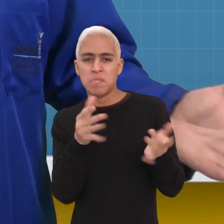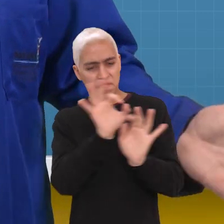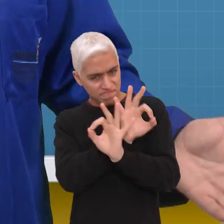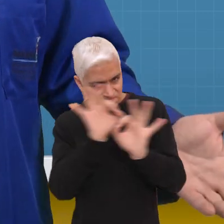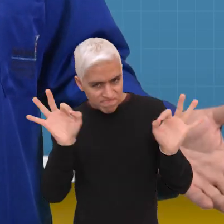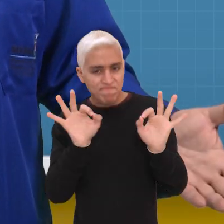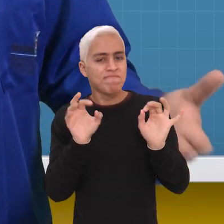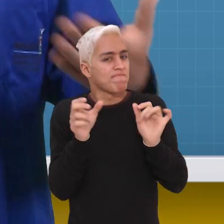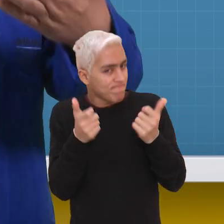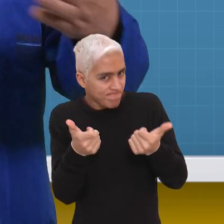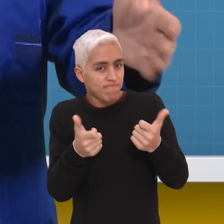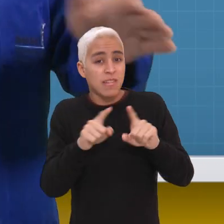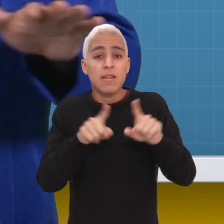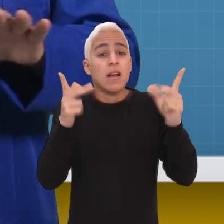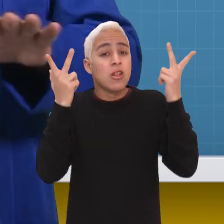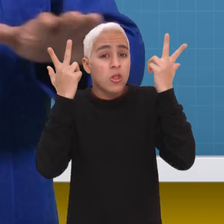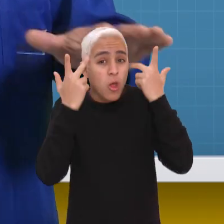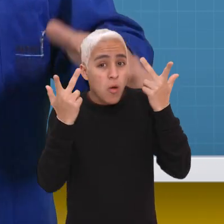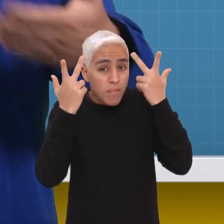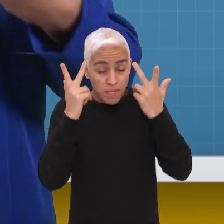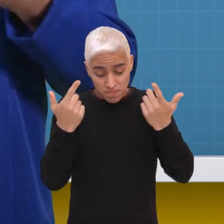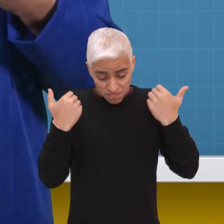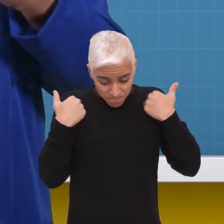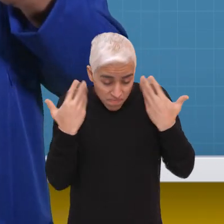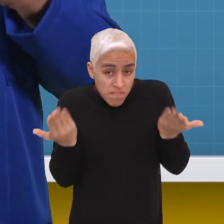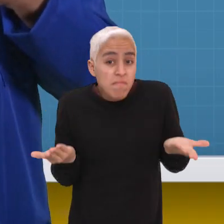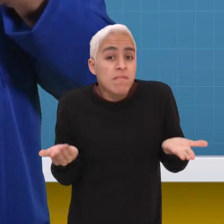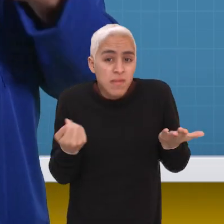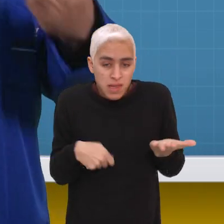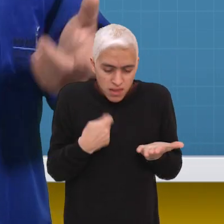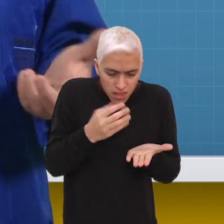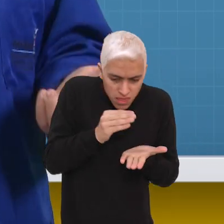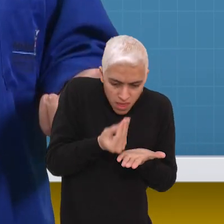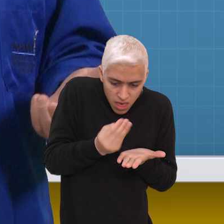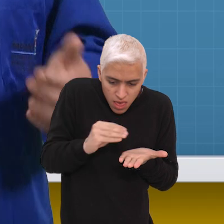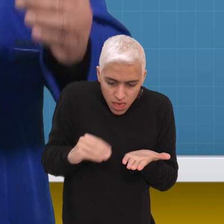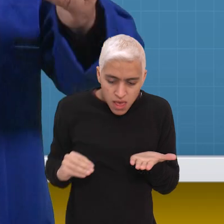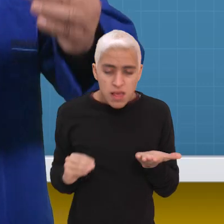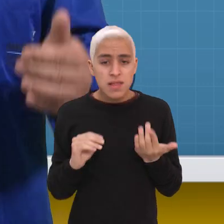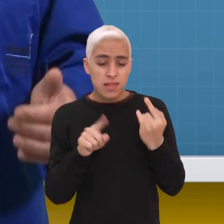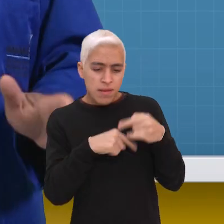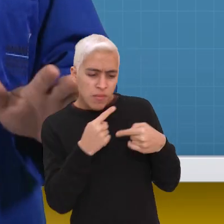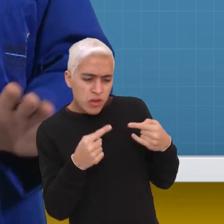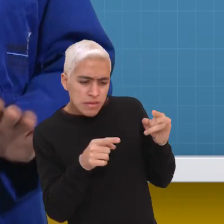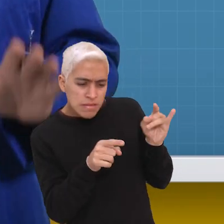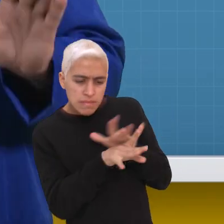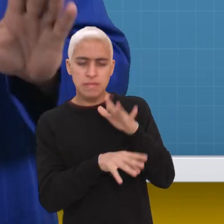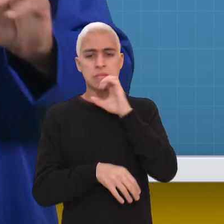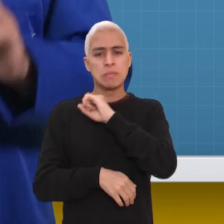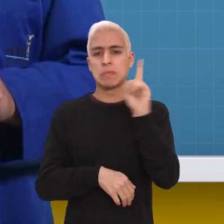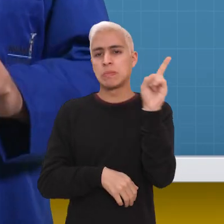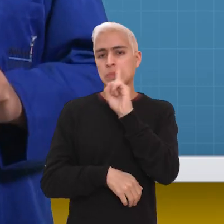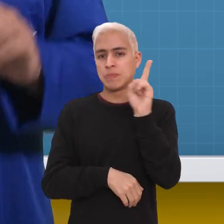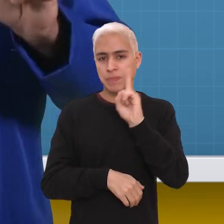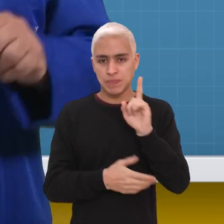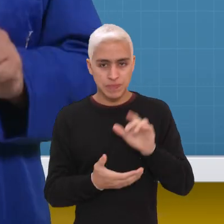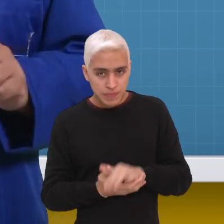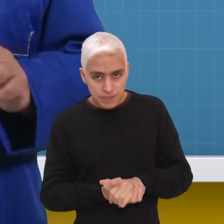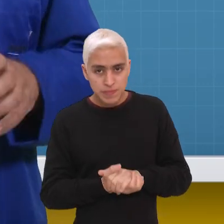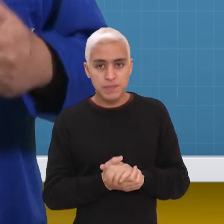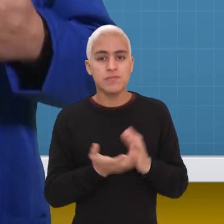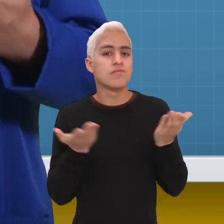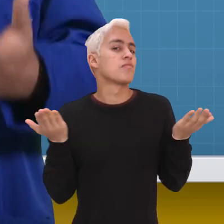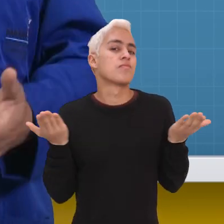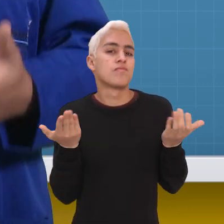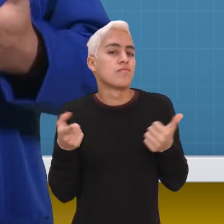bom demais, mas normalmente eu, por exemplo, preciso registrar, senão não consigo concluir com toda essa rapidez. Vamos